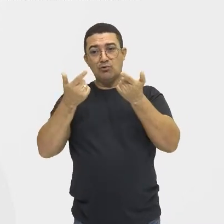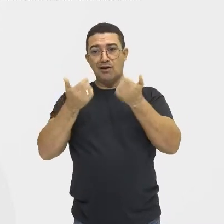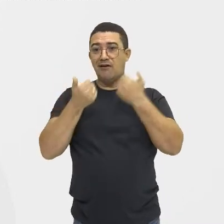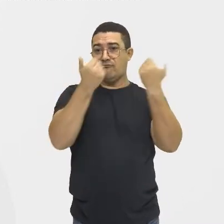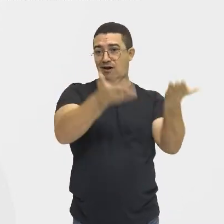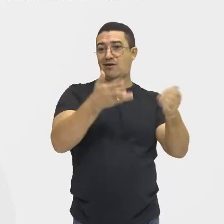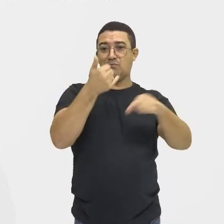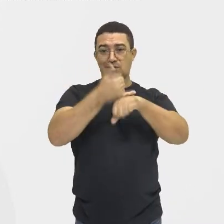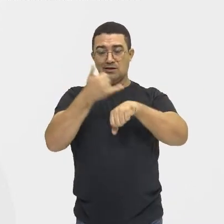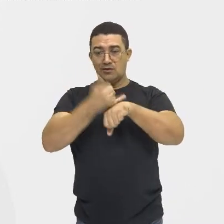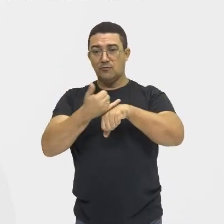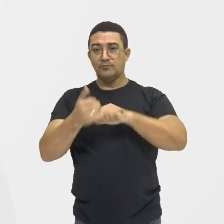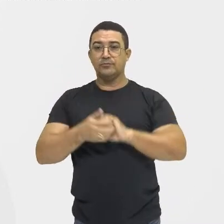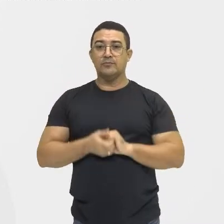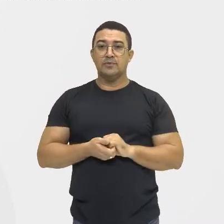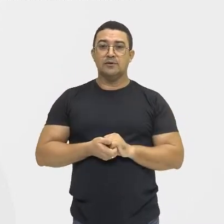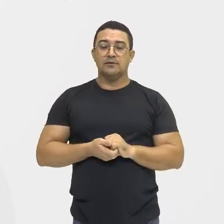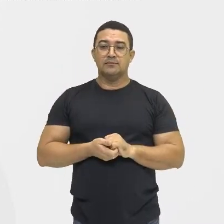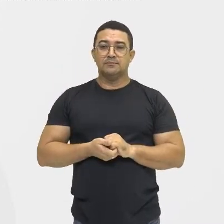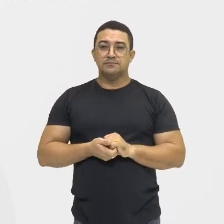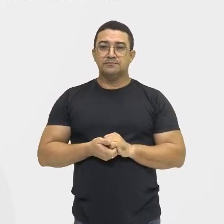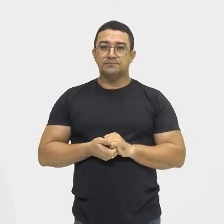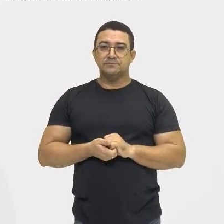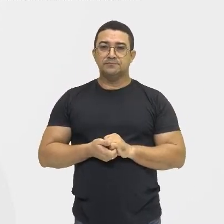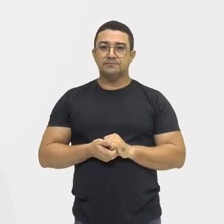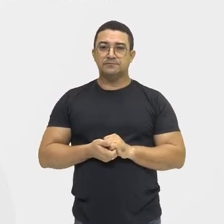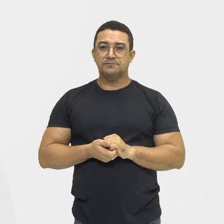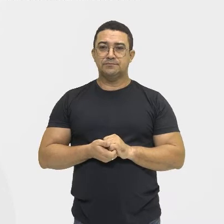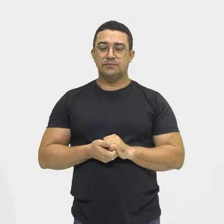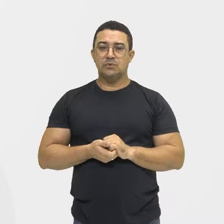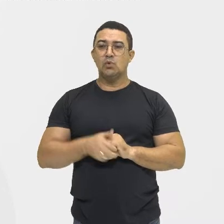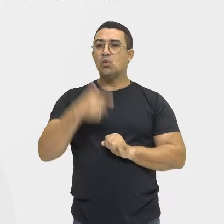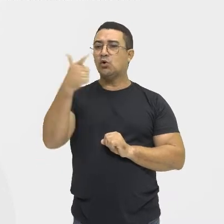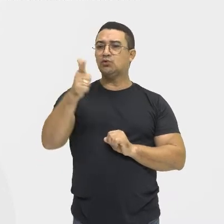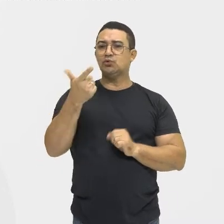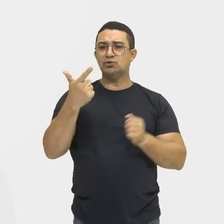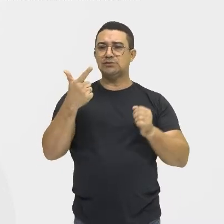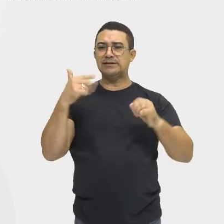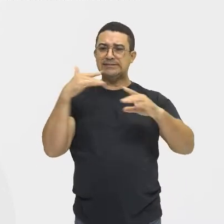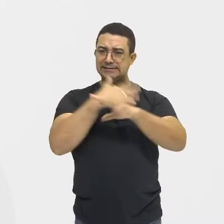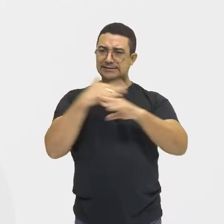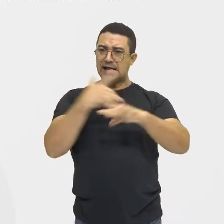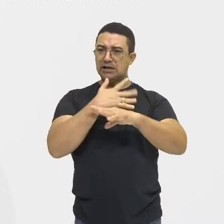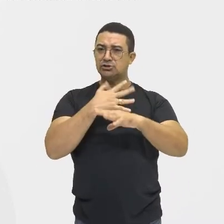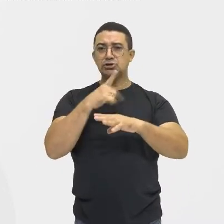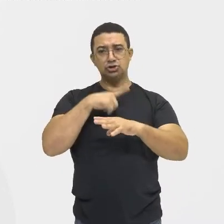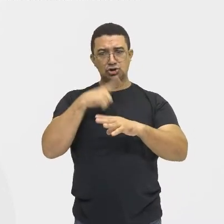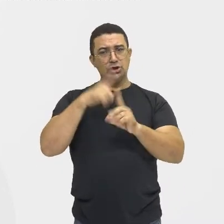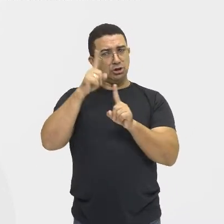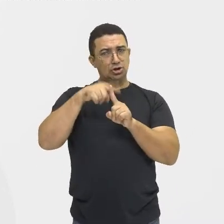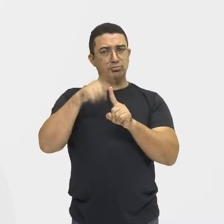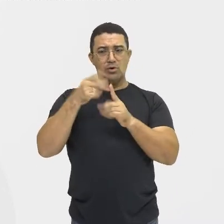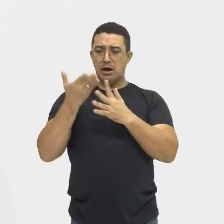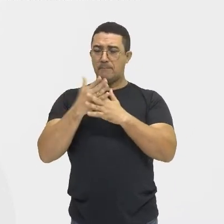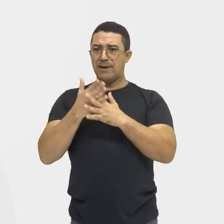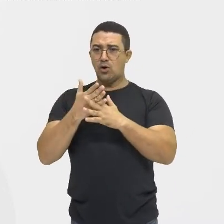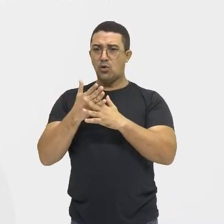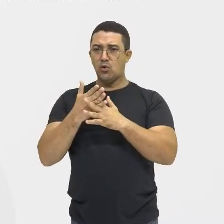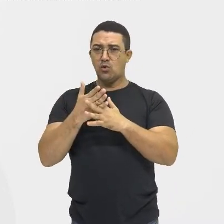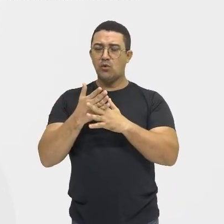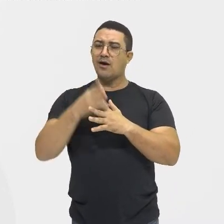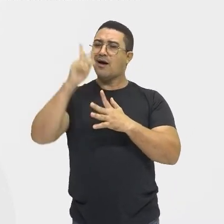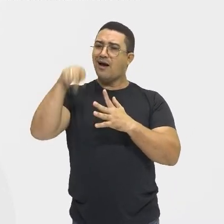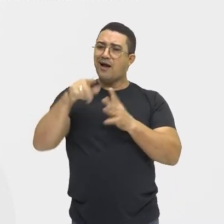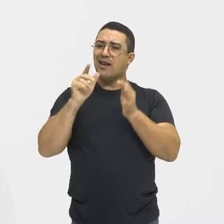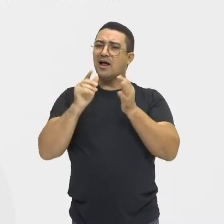outras cidades que têm esses estilos barrocos, que não tinha mineração, era algo meio